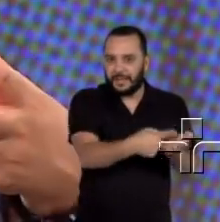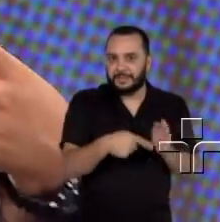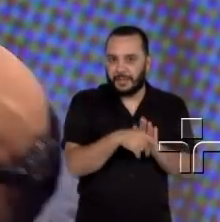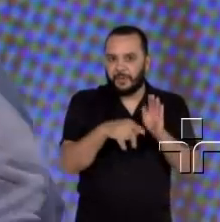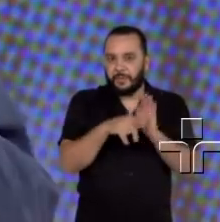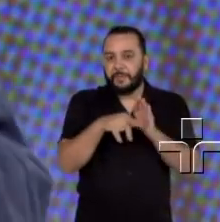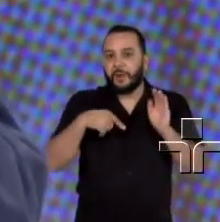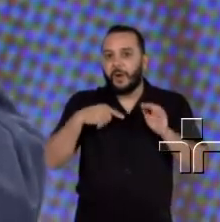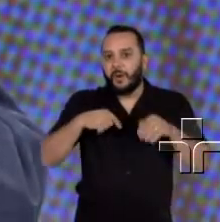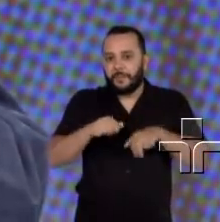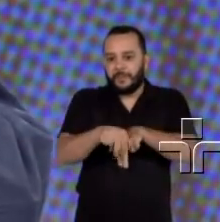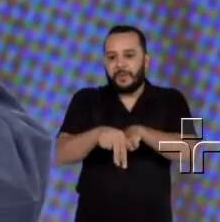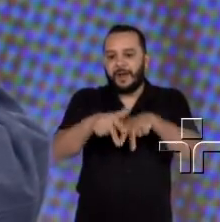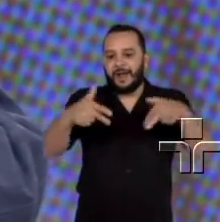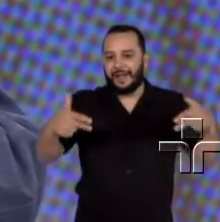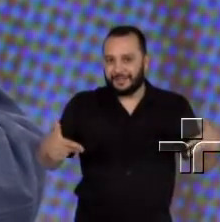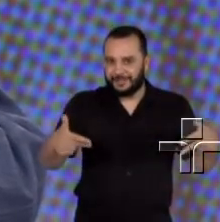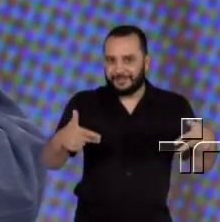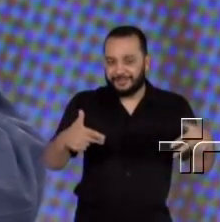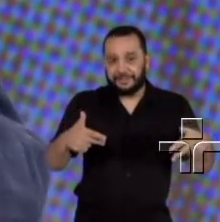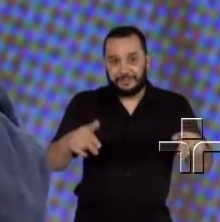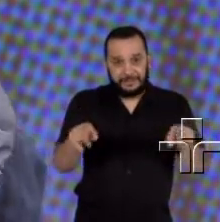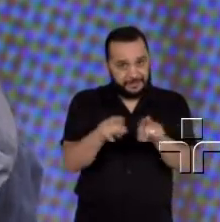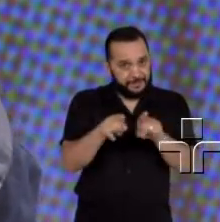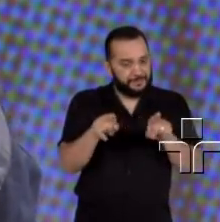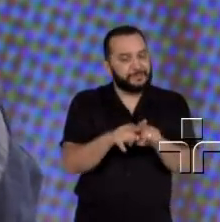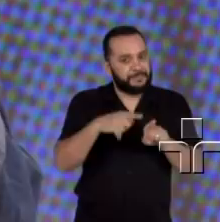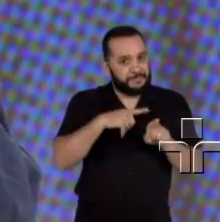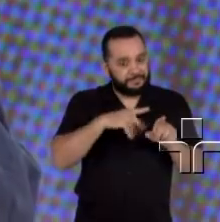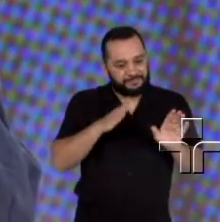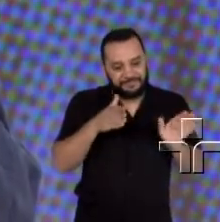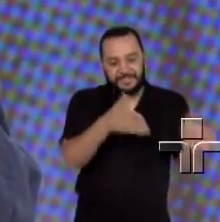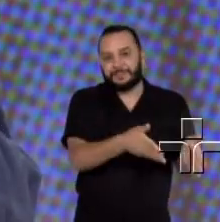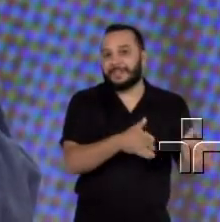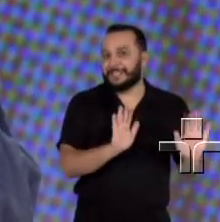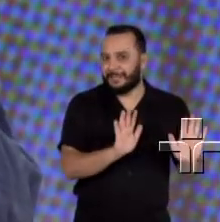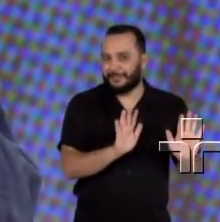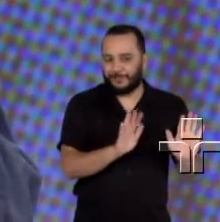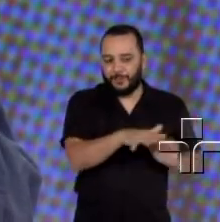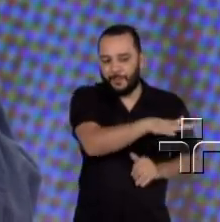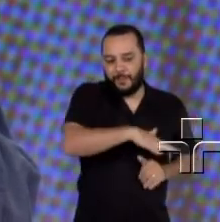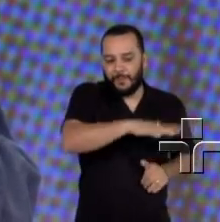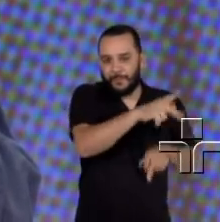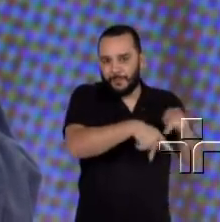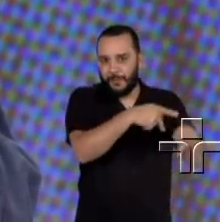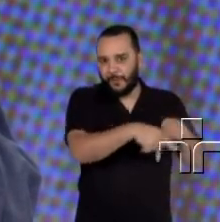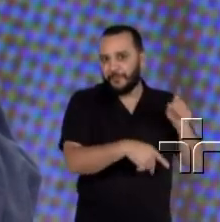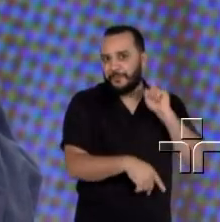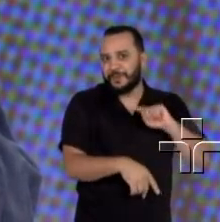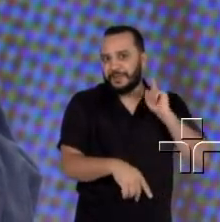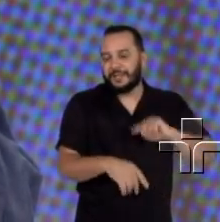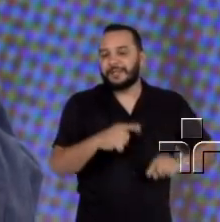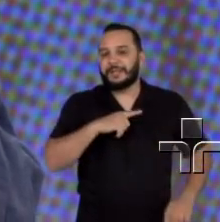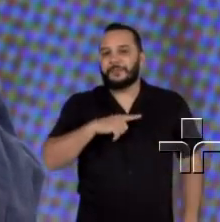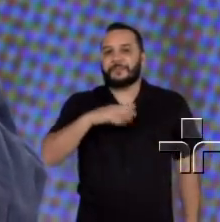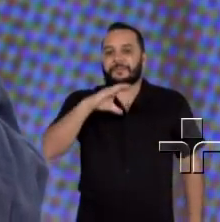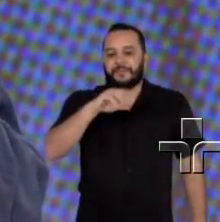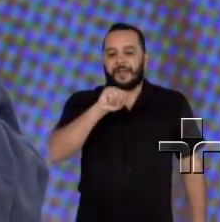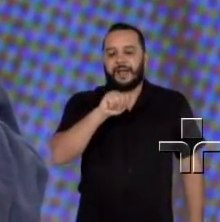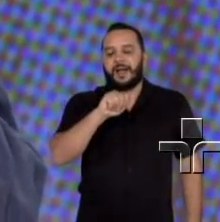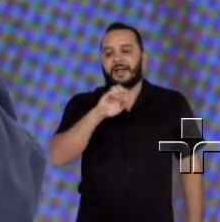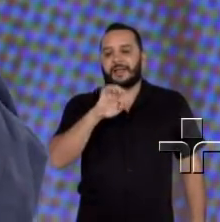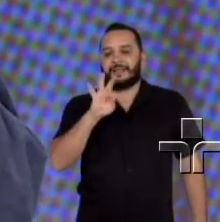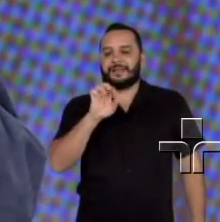muito específicas, que acabou dando nesse povo que o Caetano tem uma música